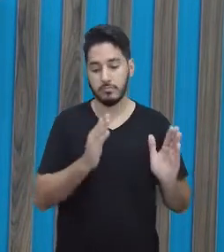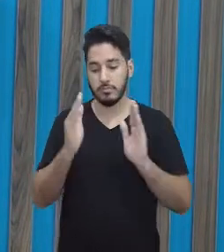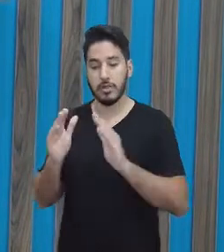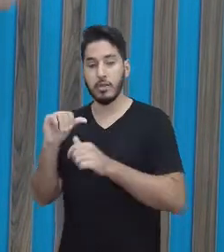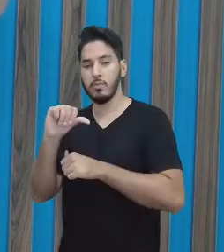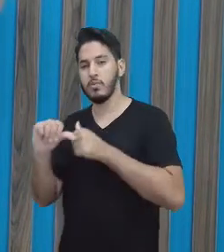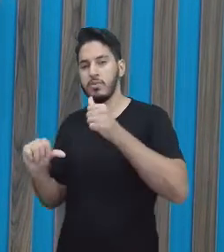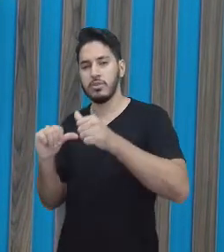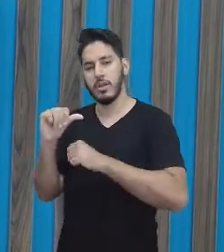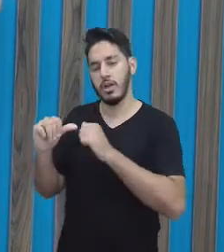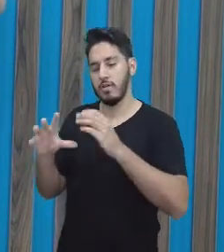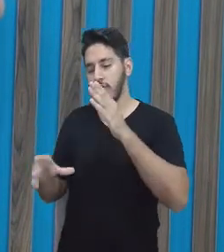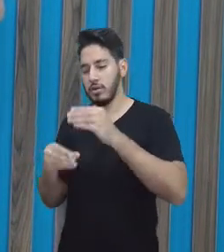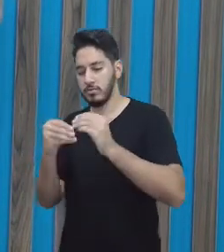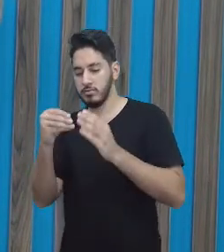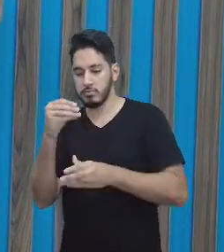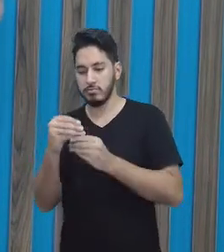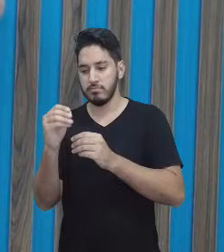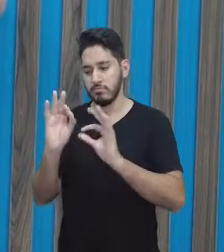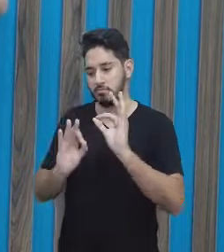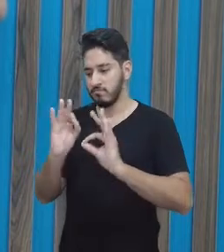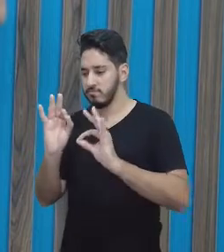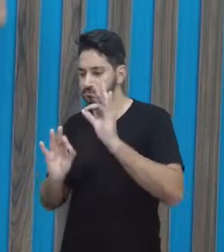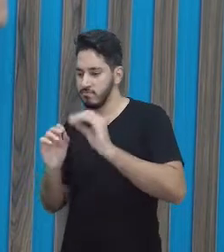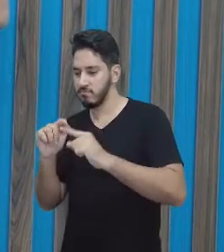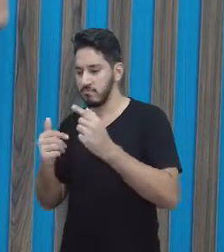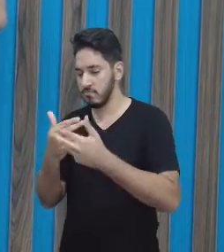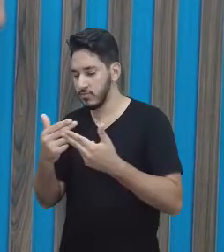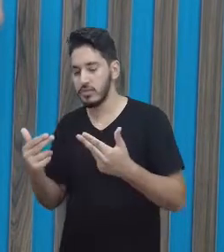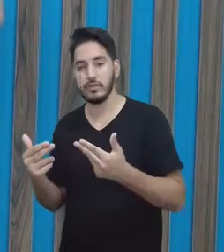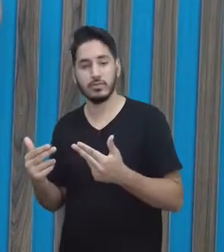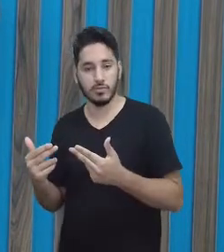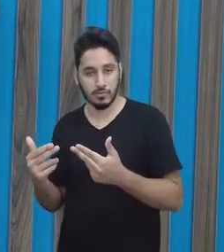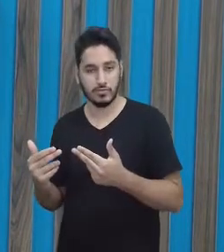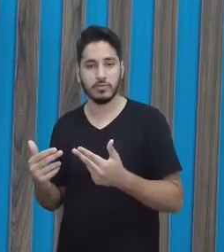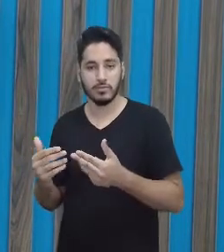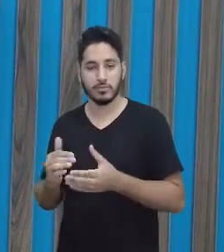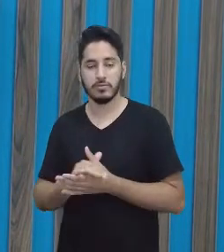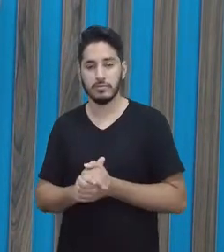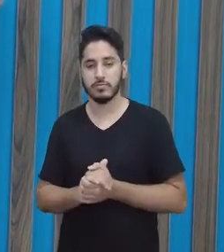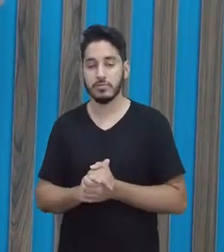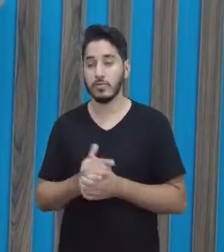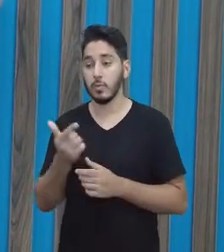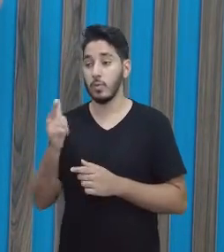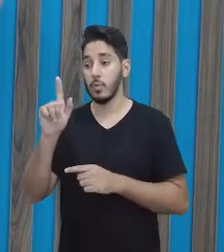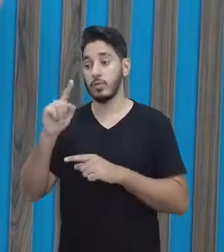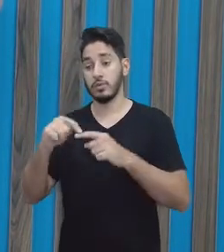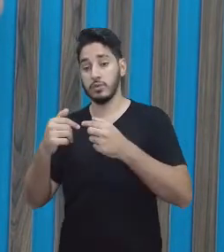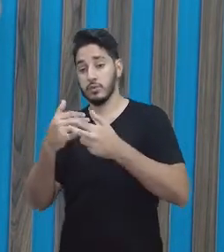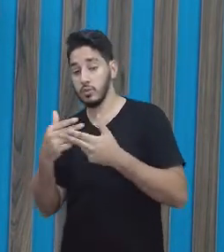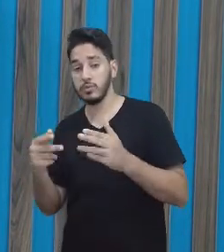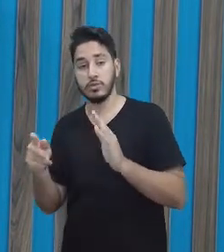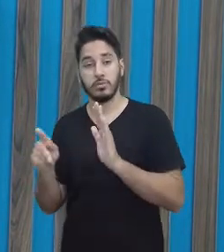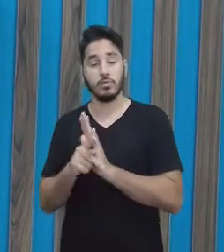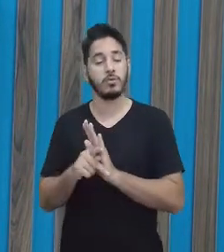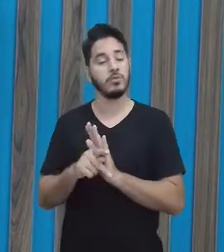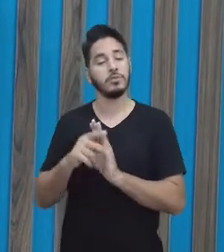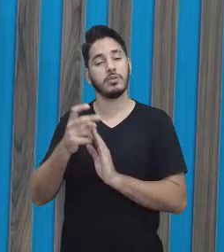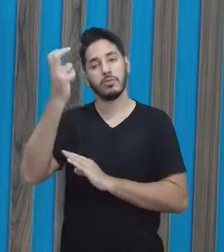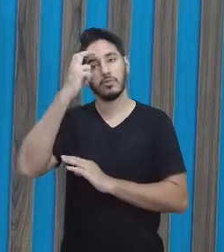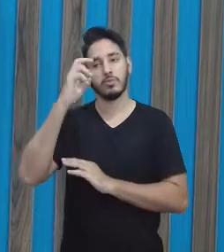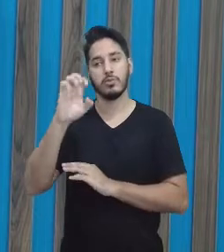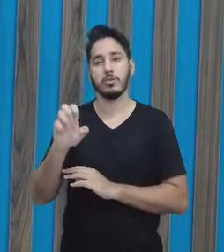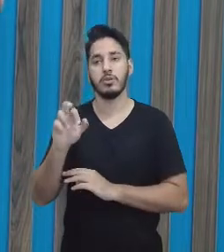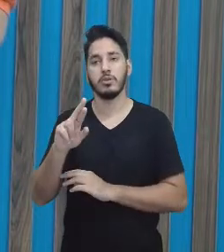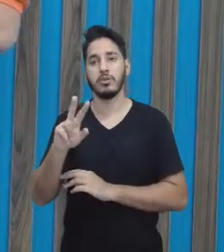alteravam, eles acrescentavam, eles enriqueciam essa cultura, né, com outros elementos da cultura erudita. Vamos